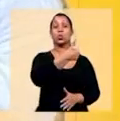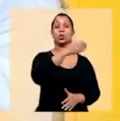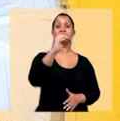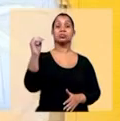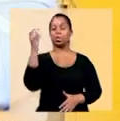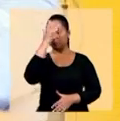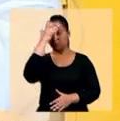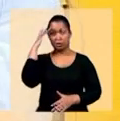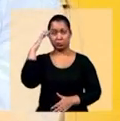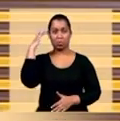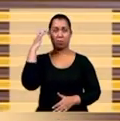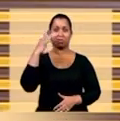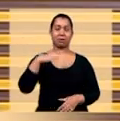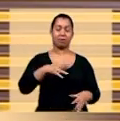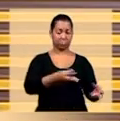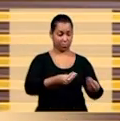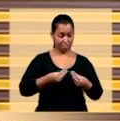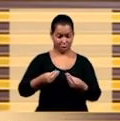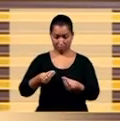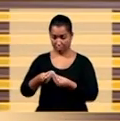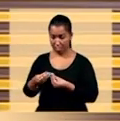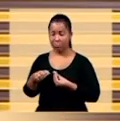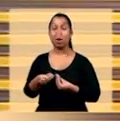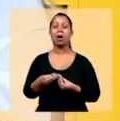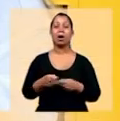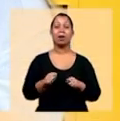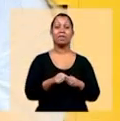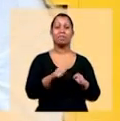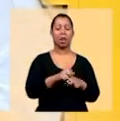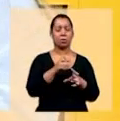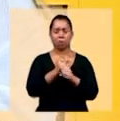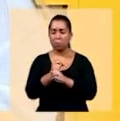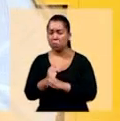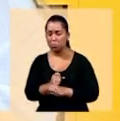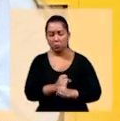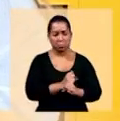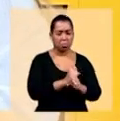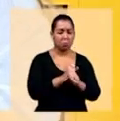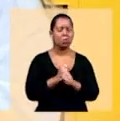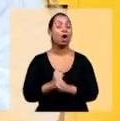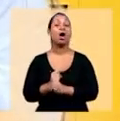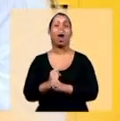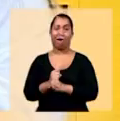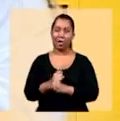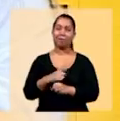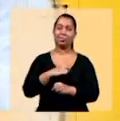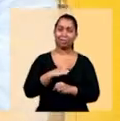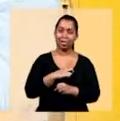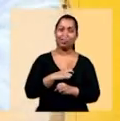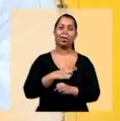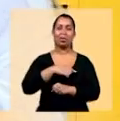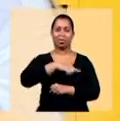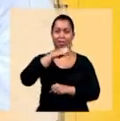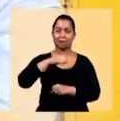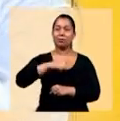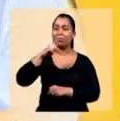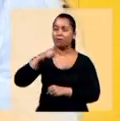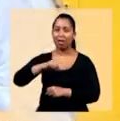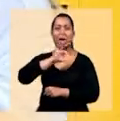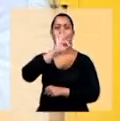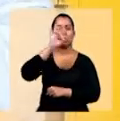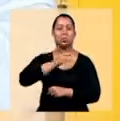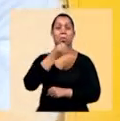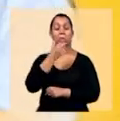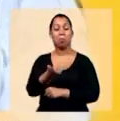100 funcionários, você pega esses questionários, faz a tabulação desses dados, e aí você tem lá, né, o índice, a porcentagem